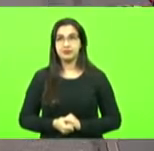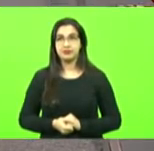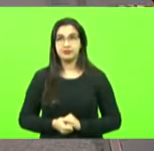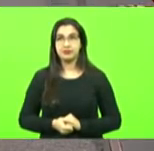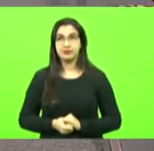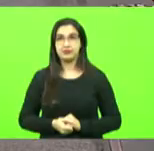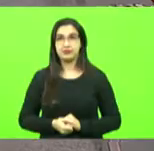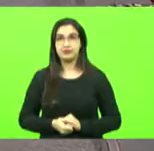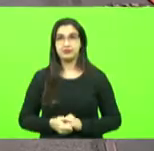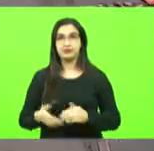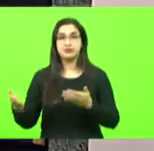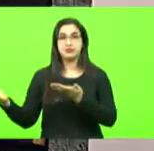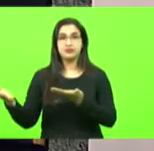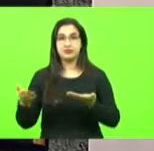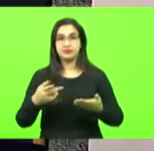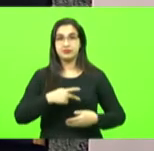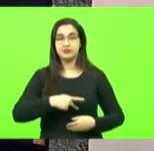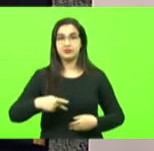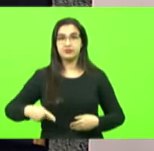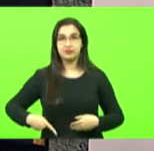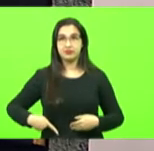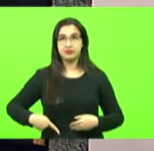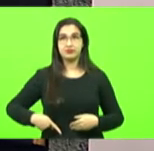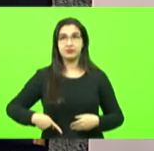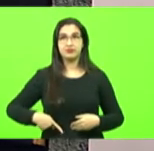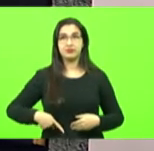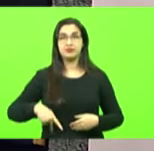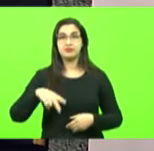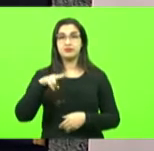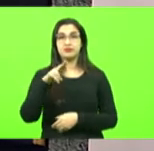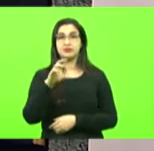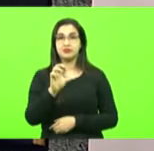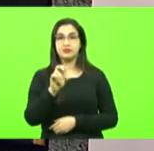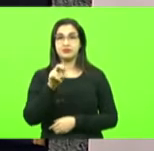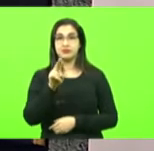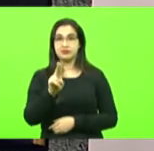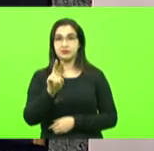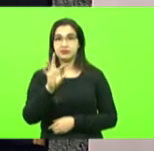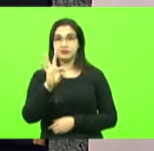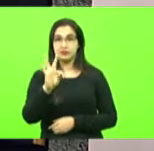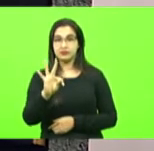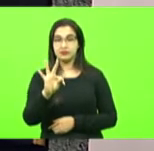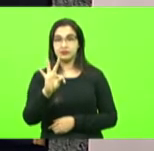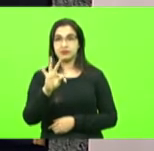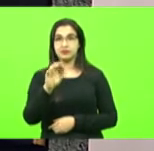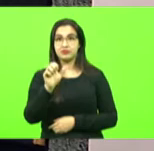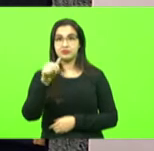Convidamos a senhora presidente da Central Única dos Trabalhadores, CUT, Ana Júlia Rodrigues.